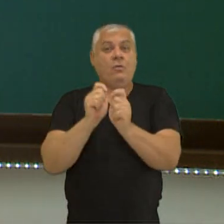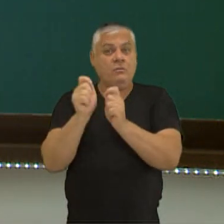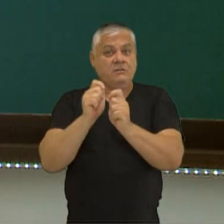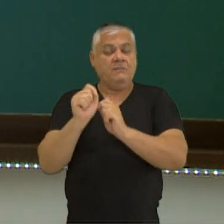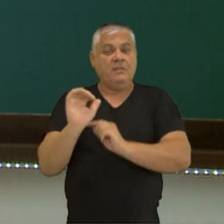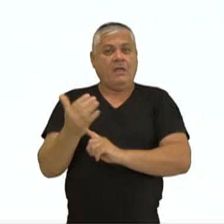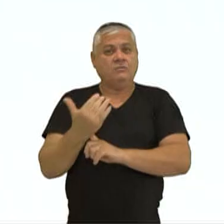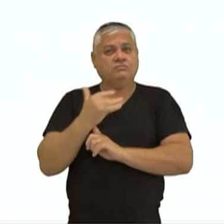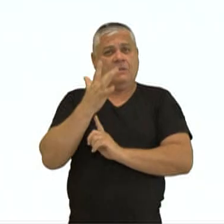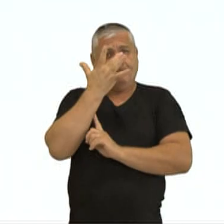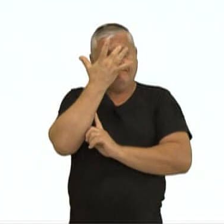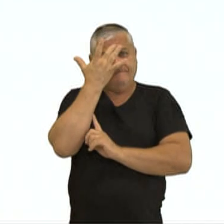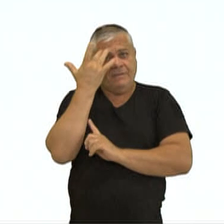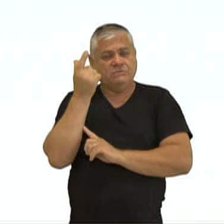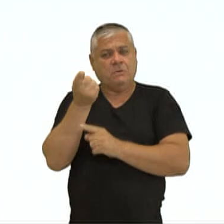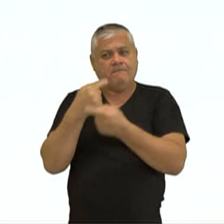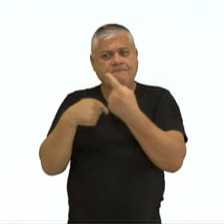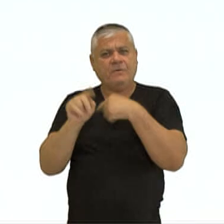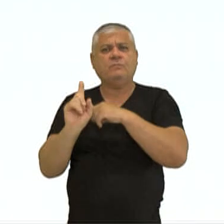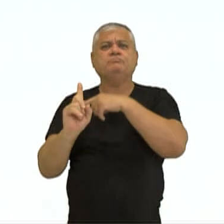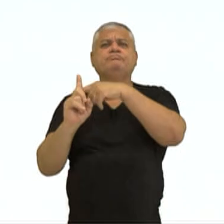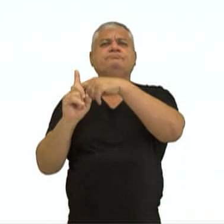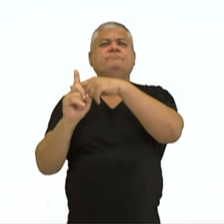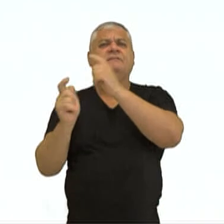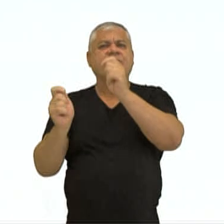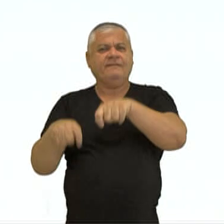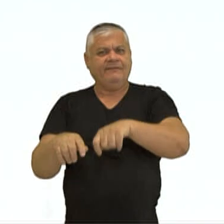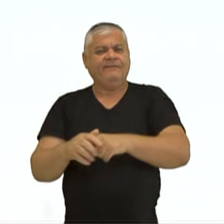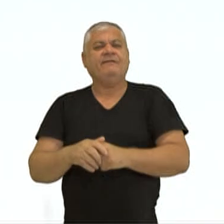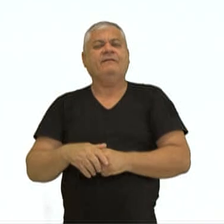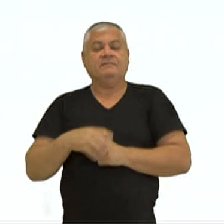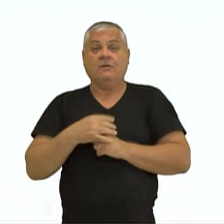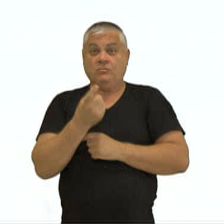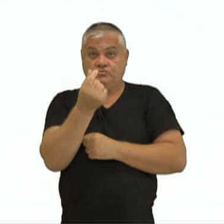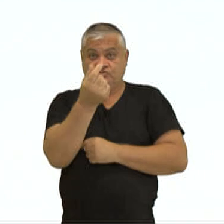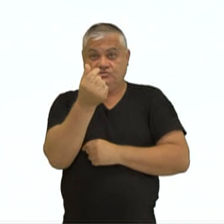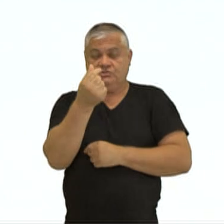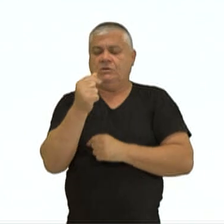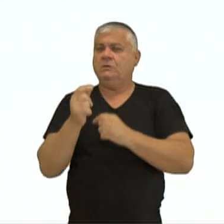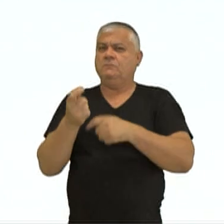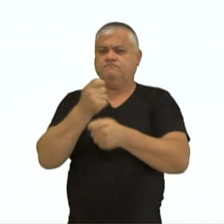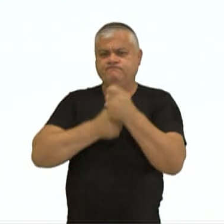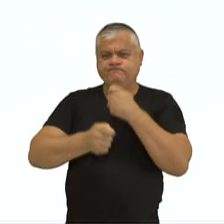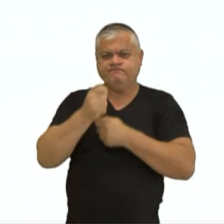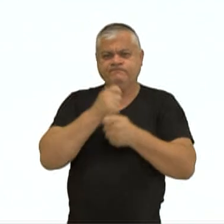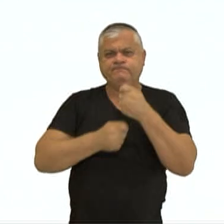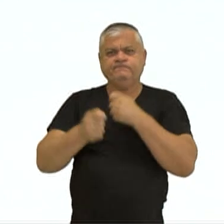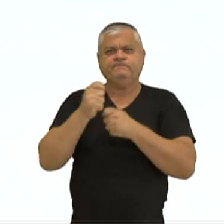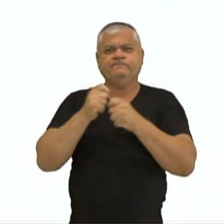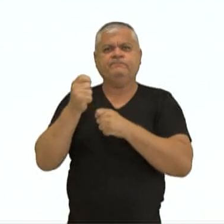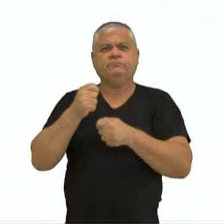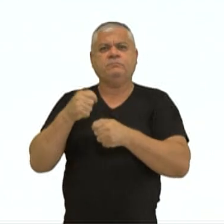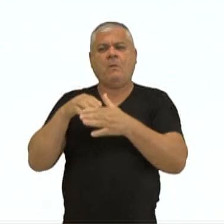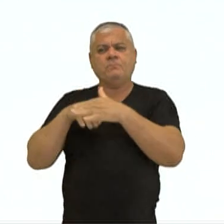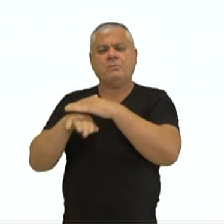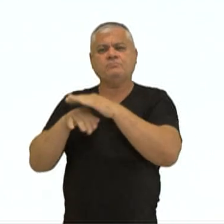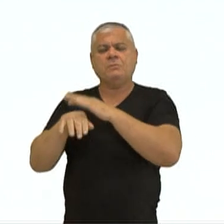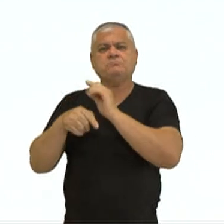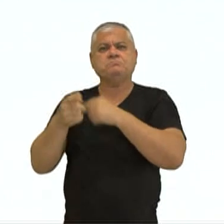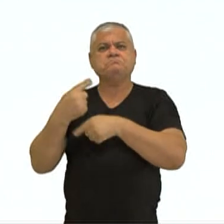as pessoas a serem superavitárias, ou seja, o orçamento ajuda as pessoas a manterem as